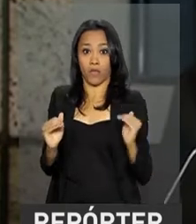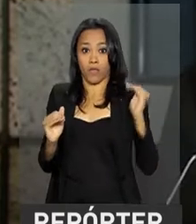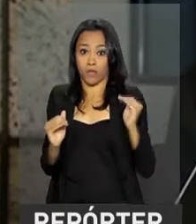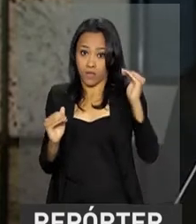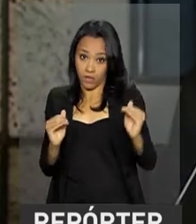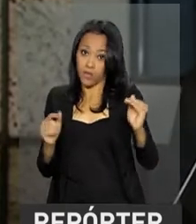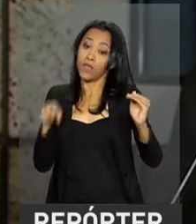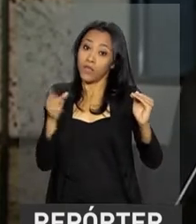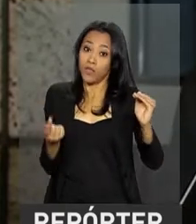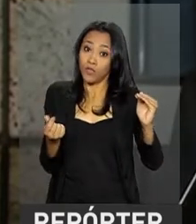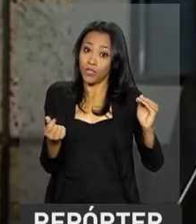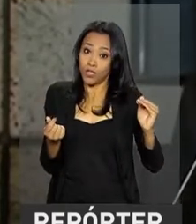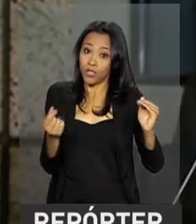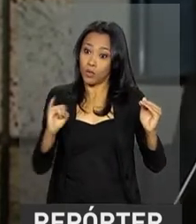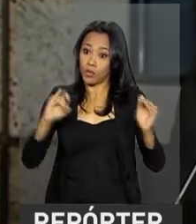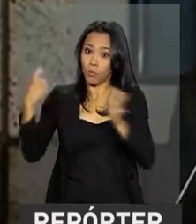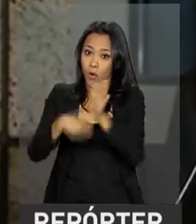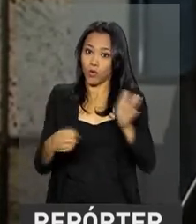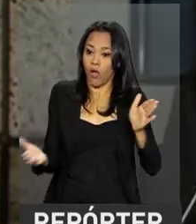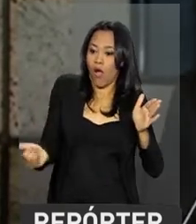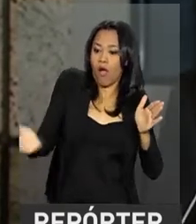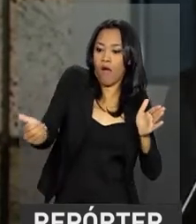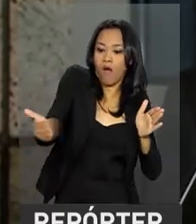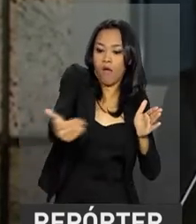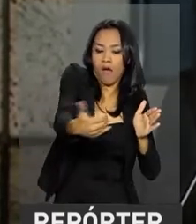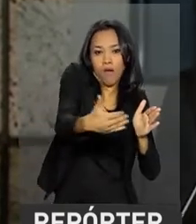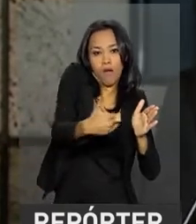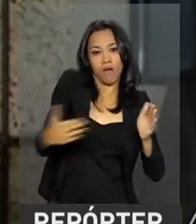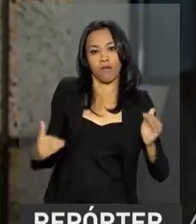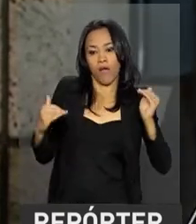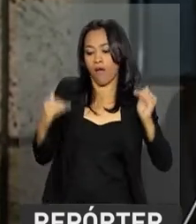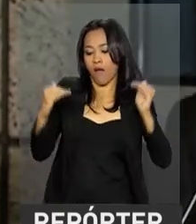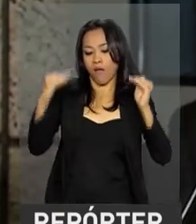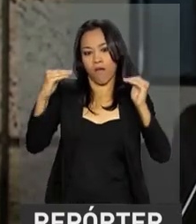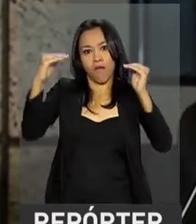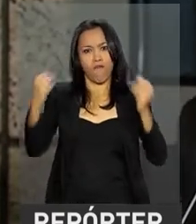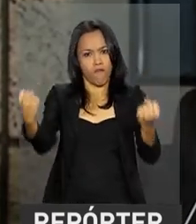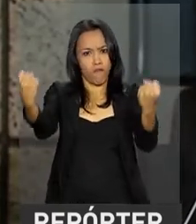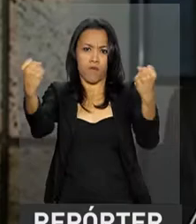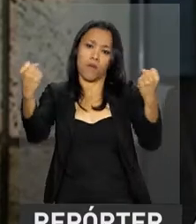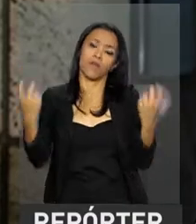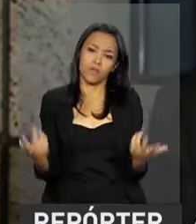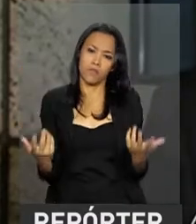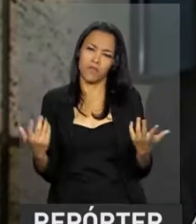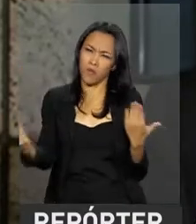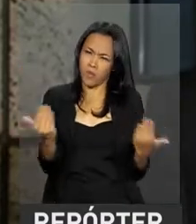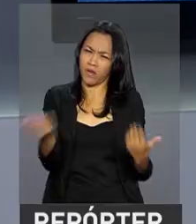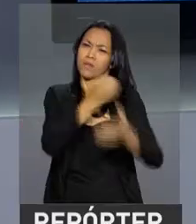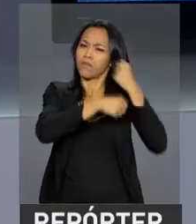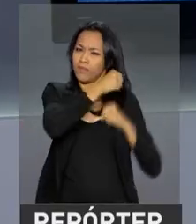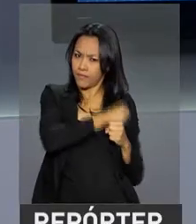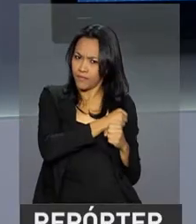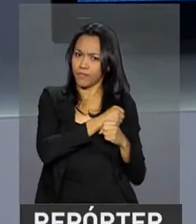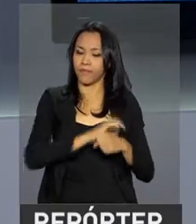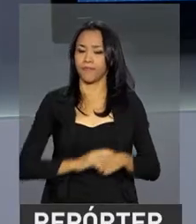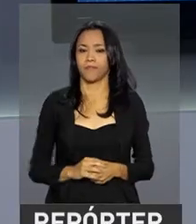cresça mais que o pib sou de uma forma cada vez mais forte em relação ao ano passado